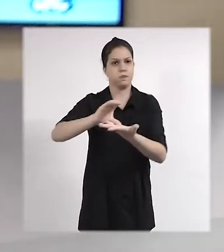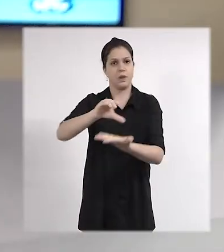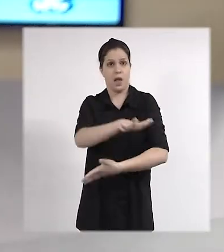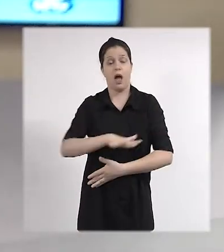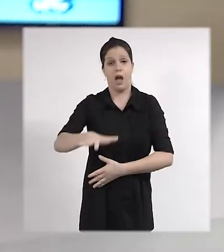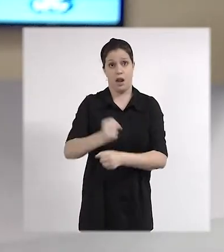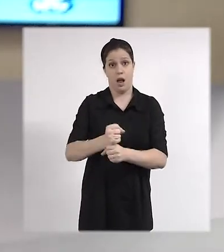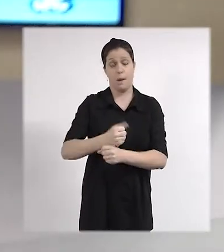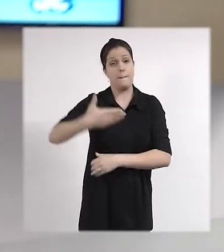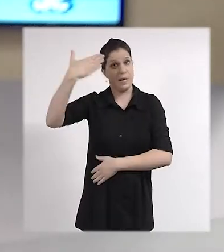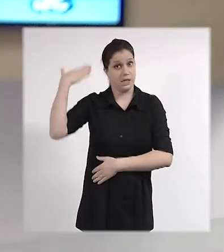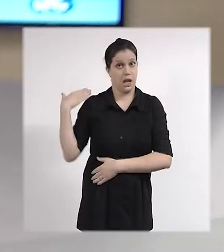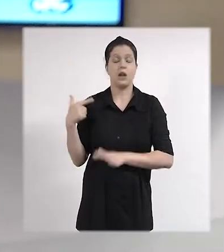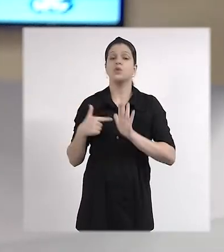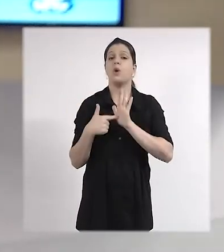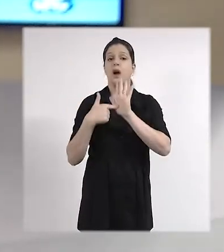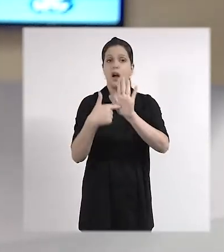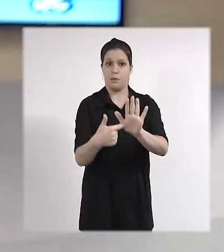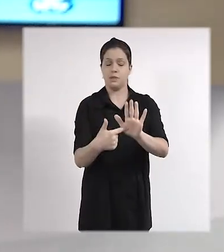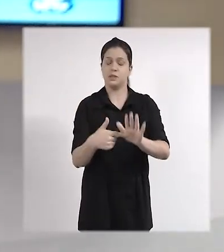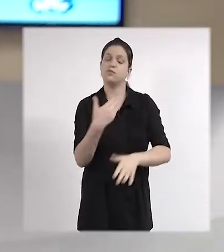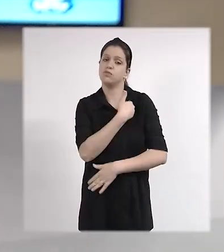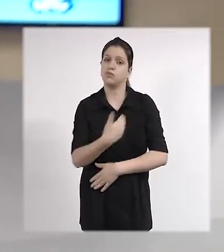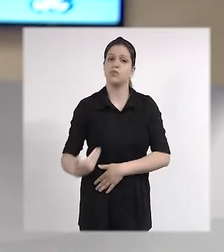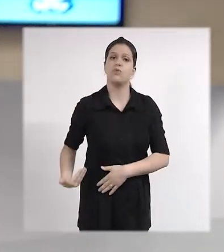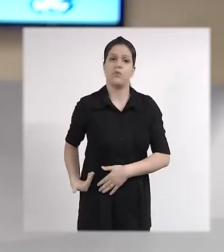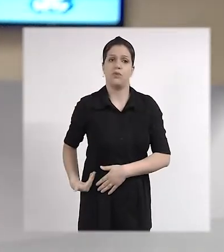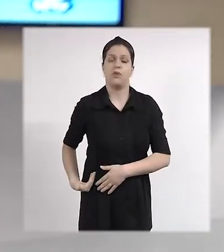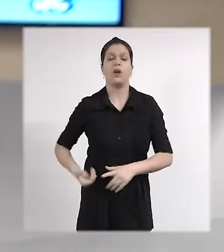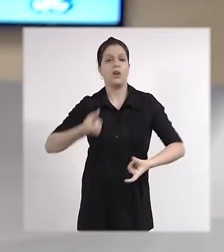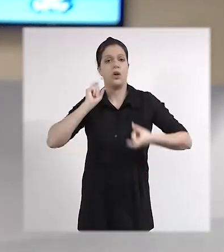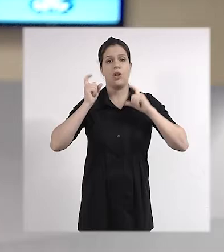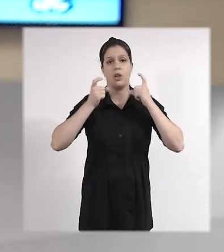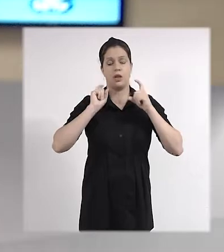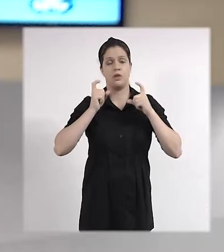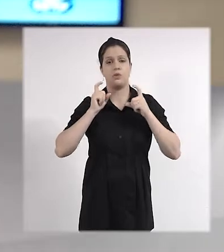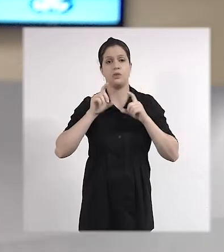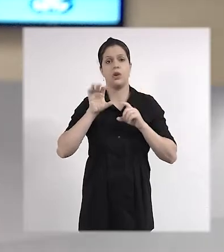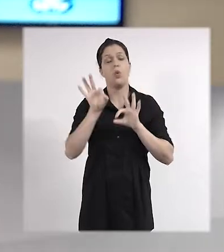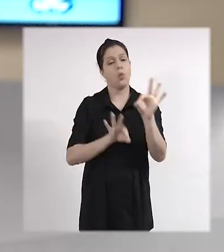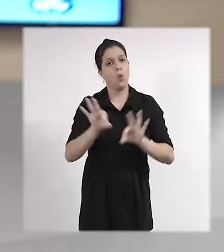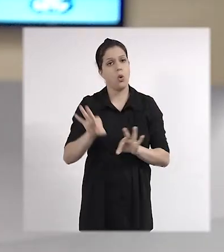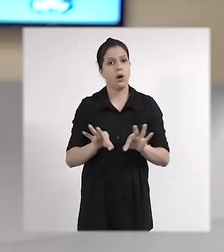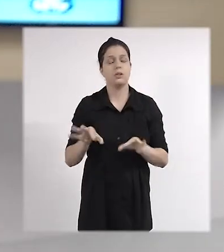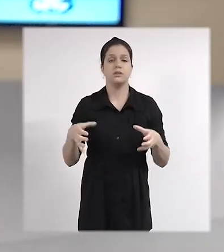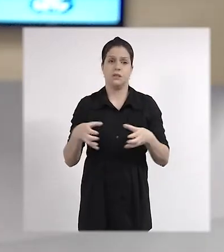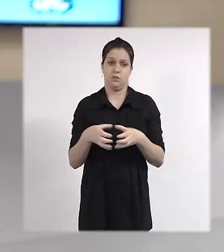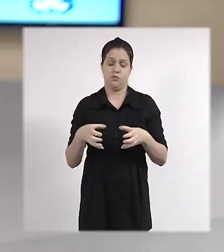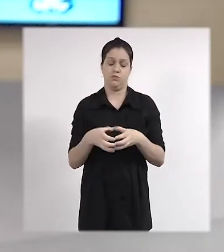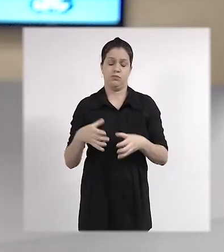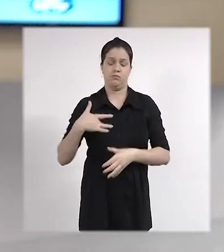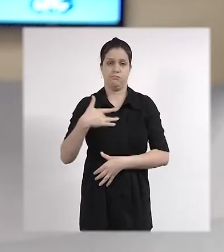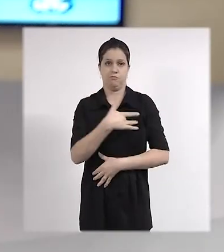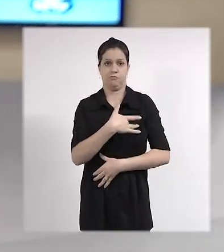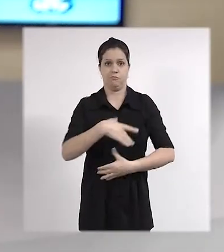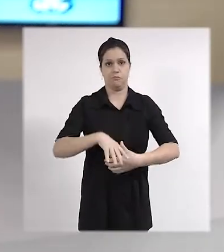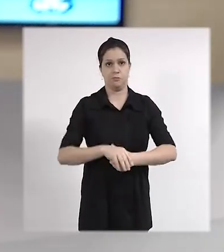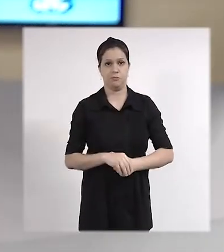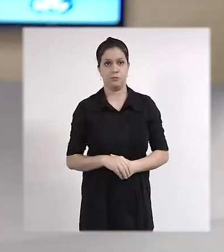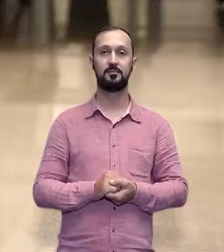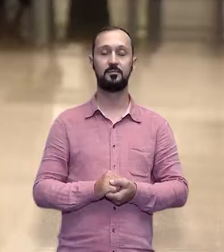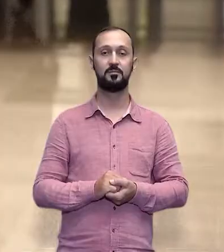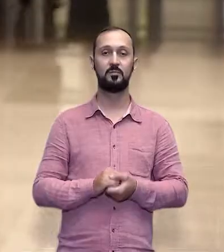investimentos na área no ano passado foi apresentado pelo governo em reunião organizada pela Comissão de